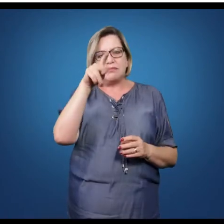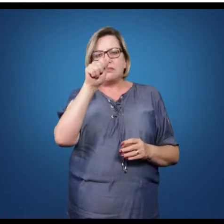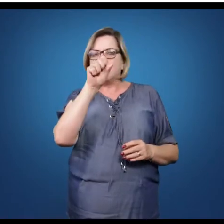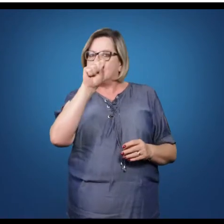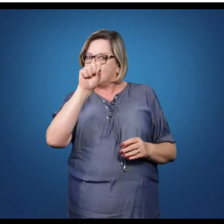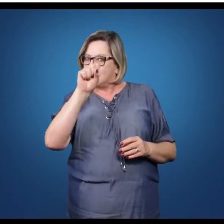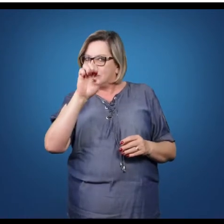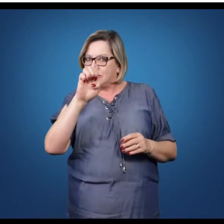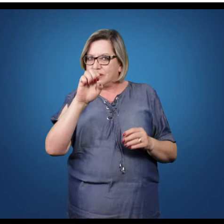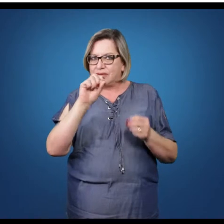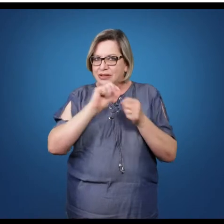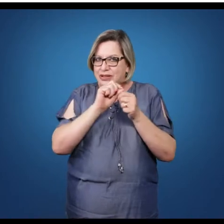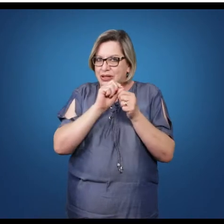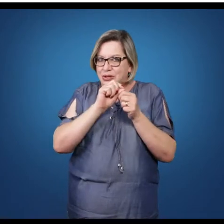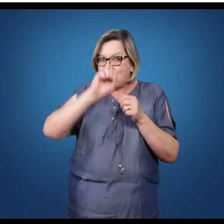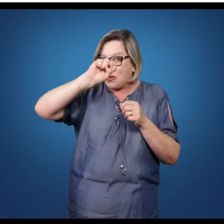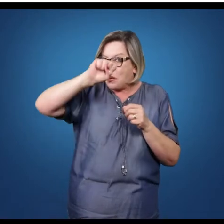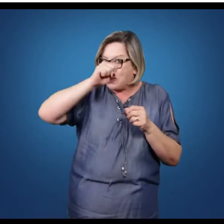executando o 8.